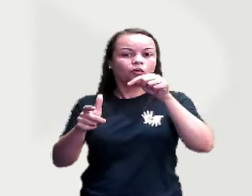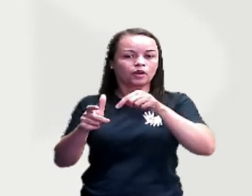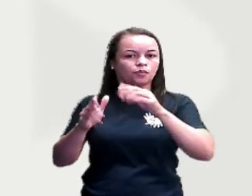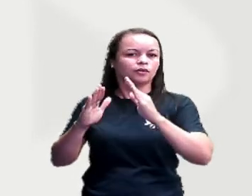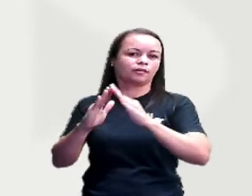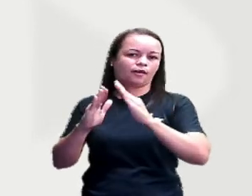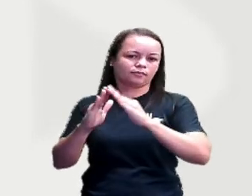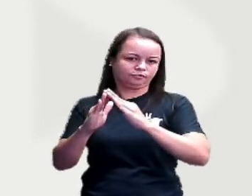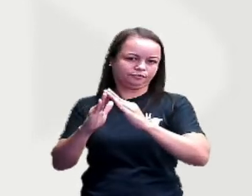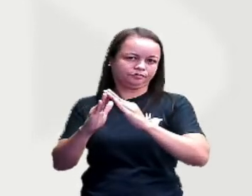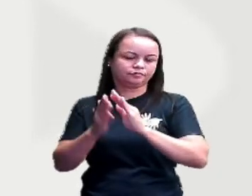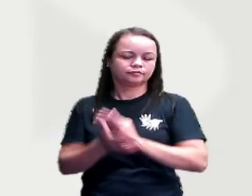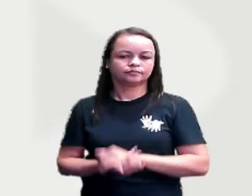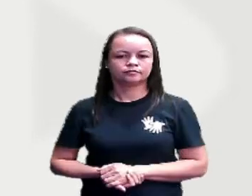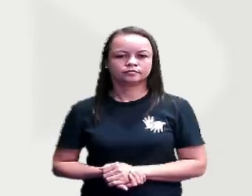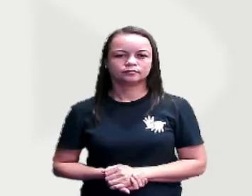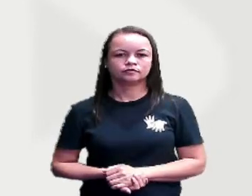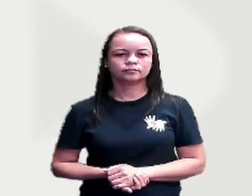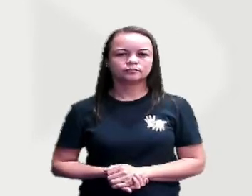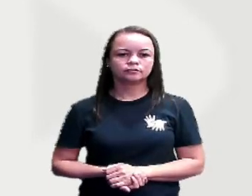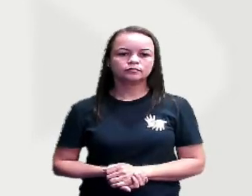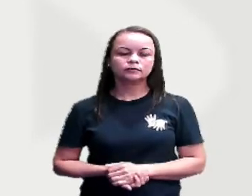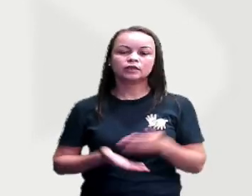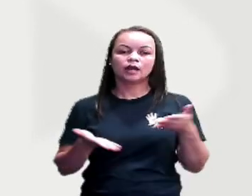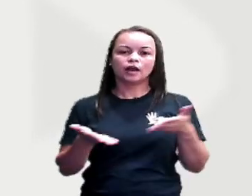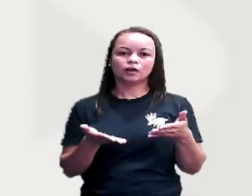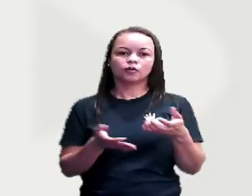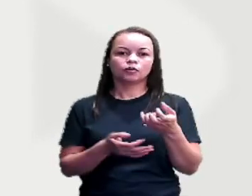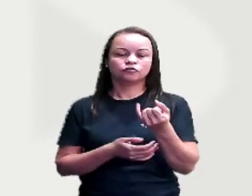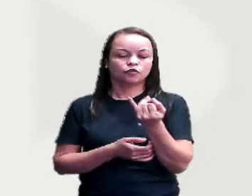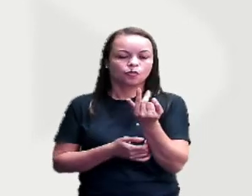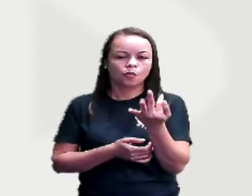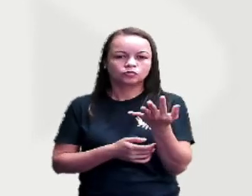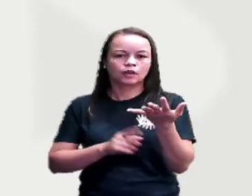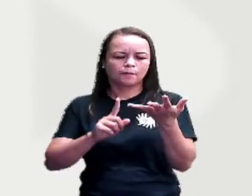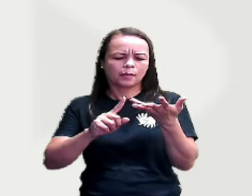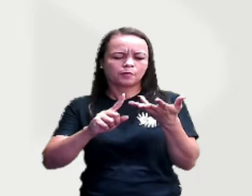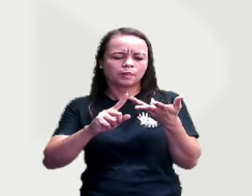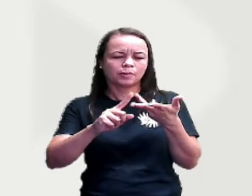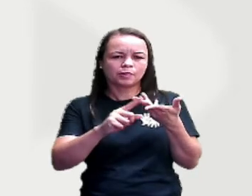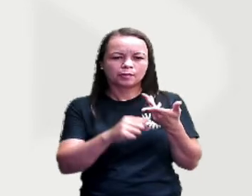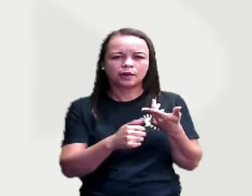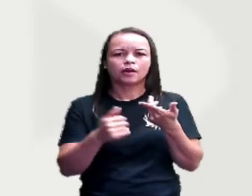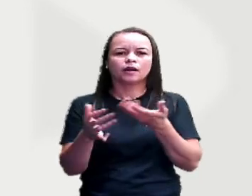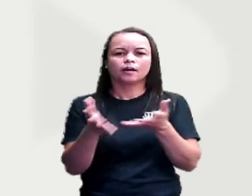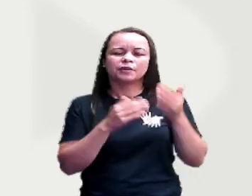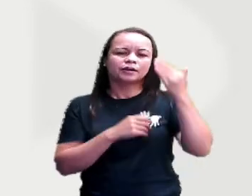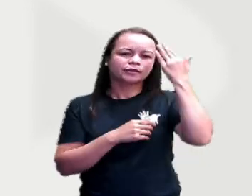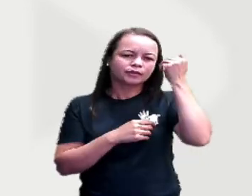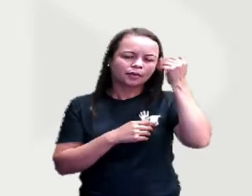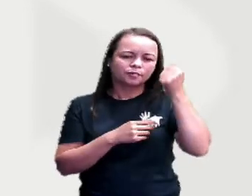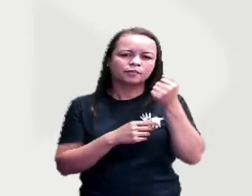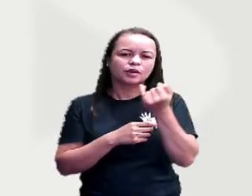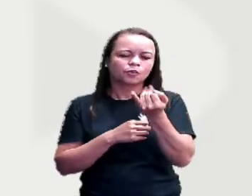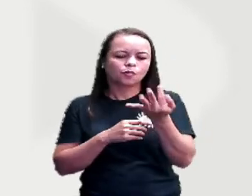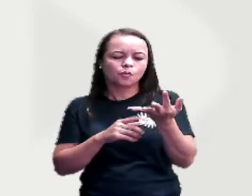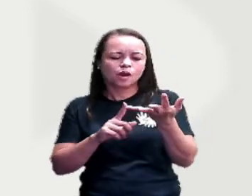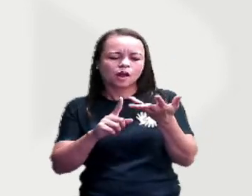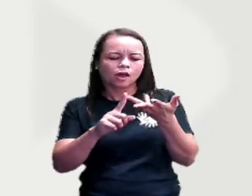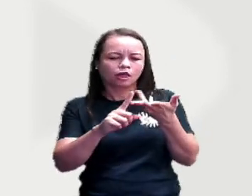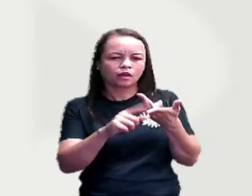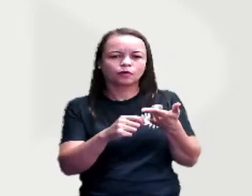casa dela. E aí eu vou contar os quadradinhos para saber quantos quadradinhos